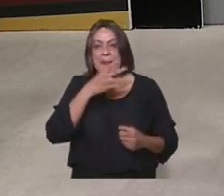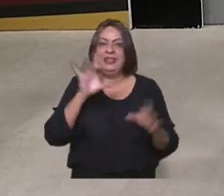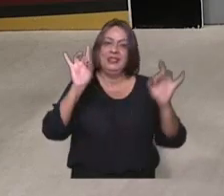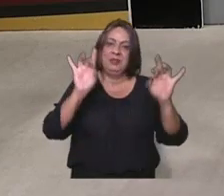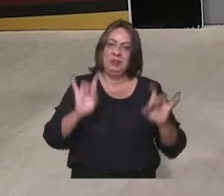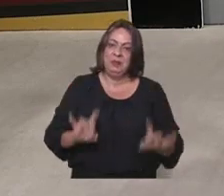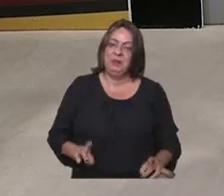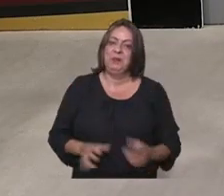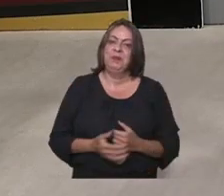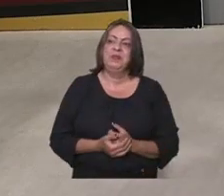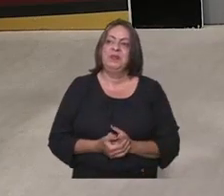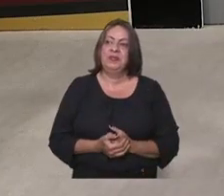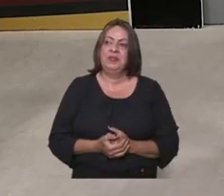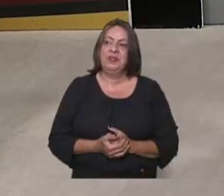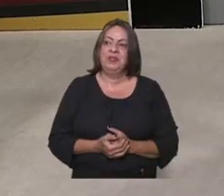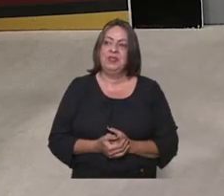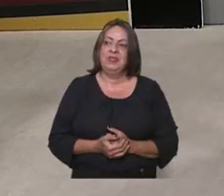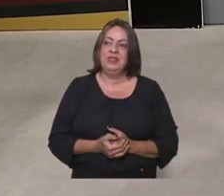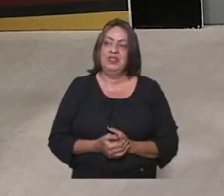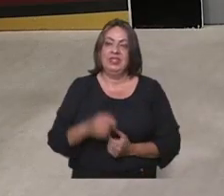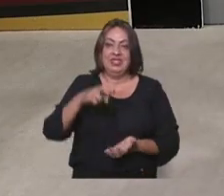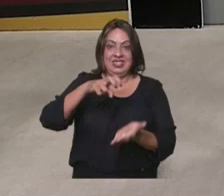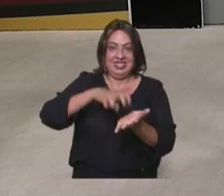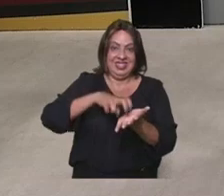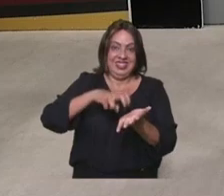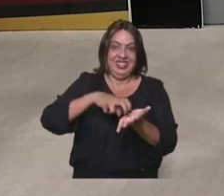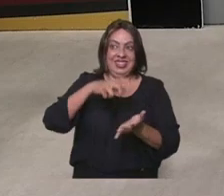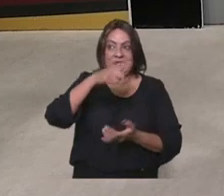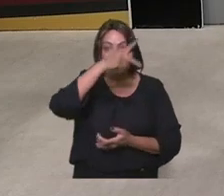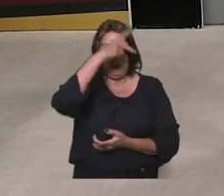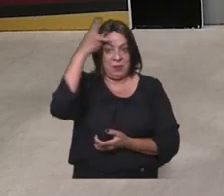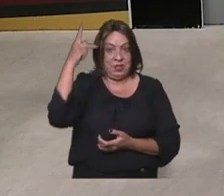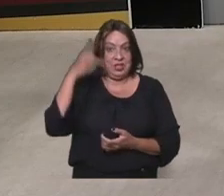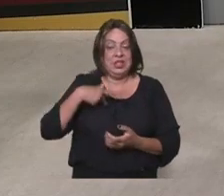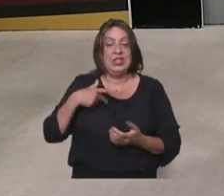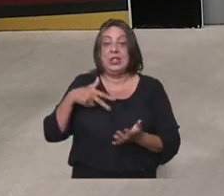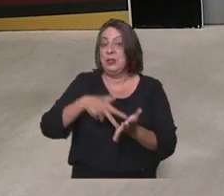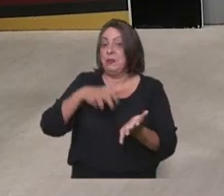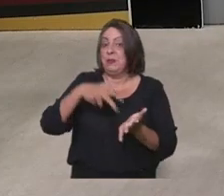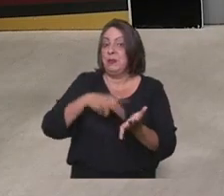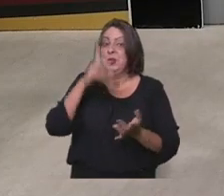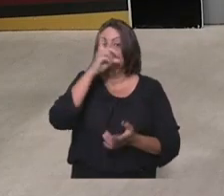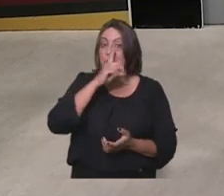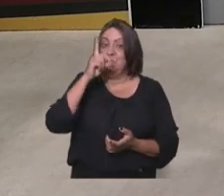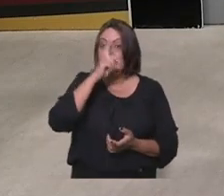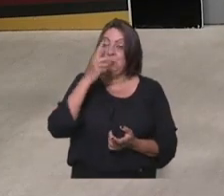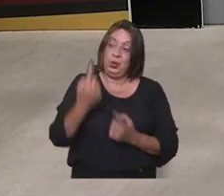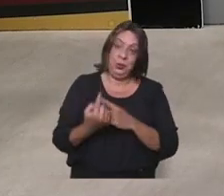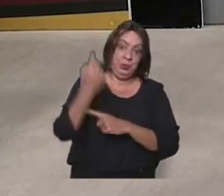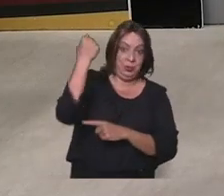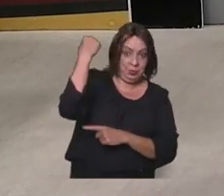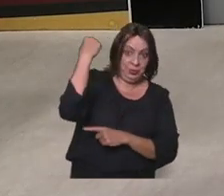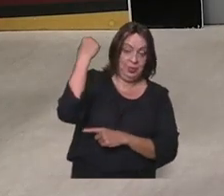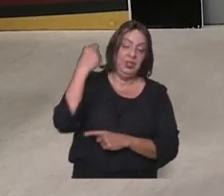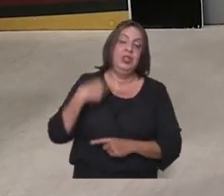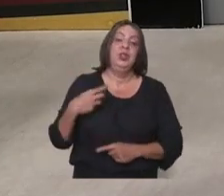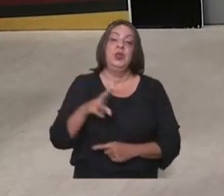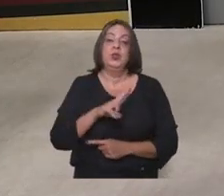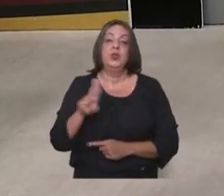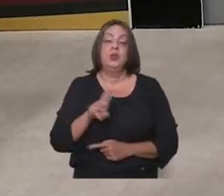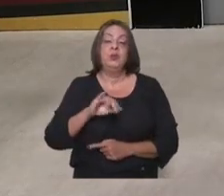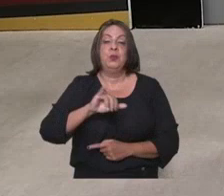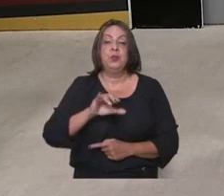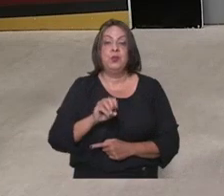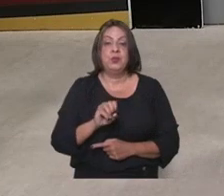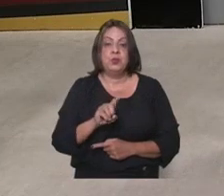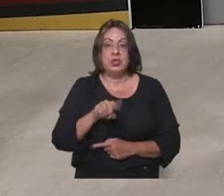hein? Especial para esse agora, nesta manhã, mas tem gente que tá comemorando desde o último domingo já. Ah, quero saber. É, o nome dele é José